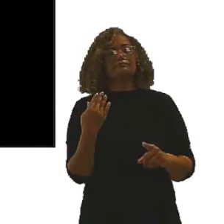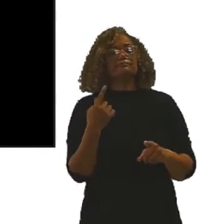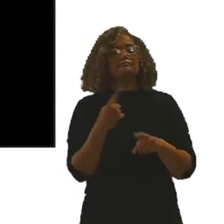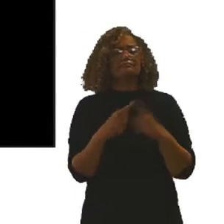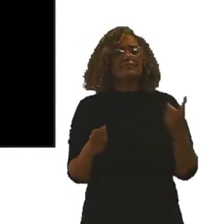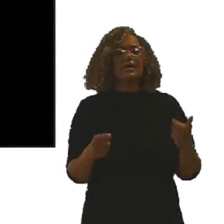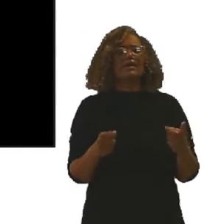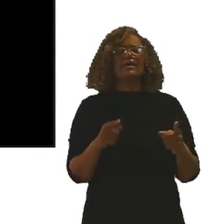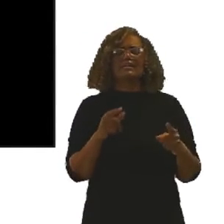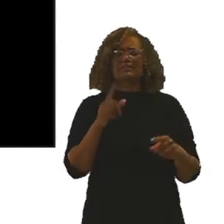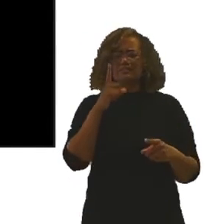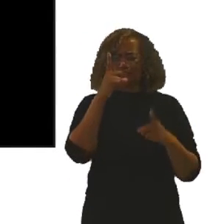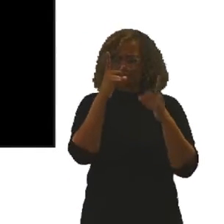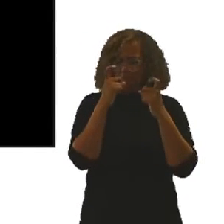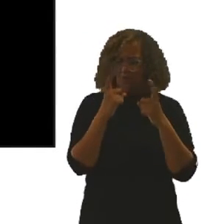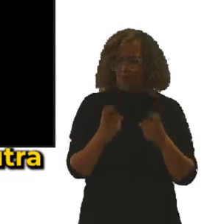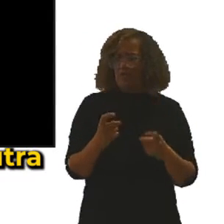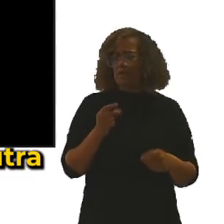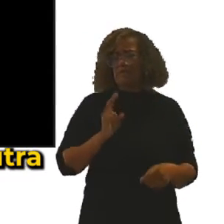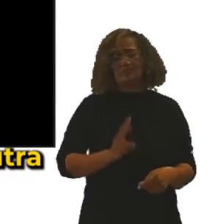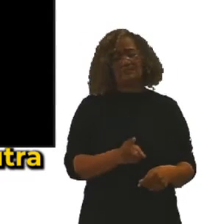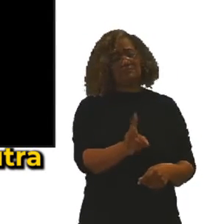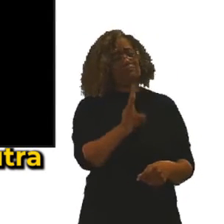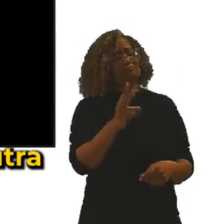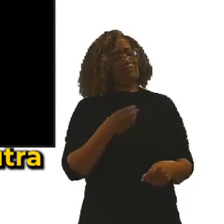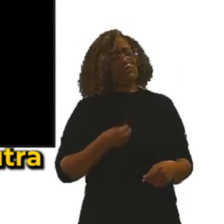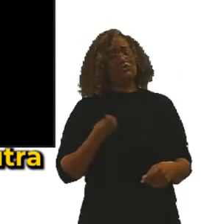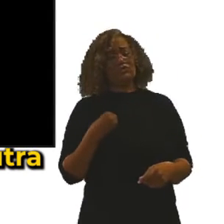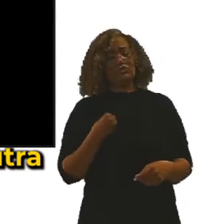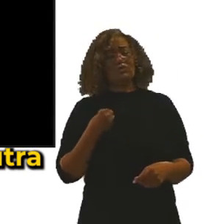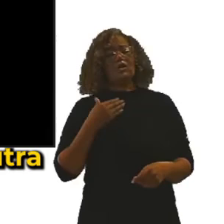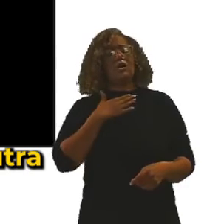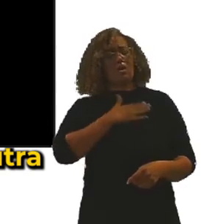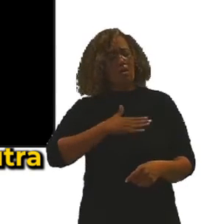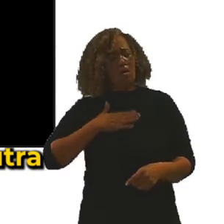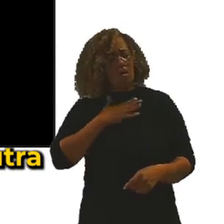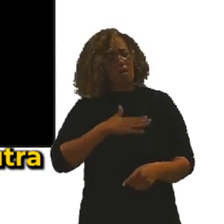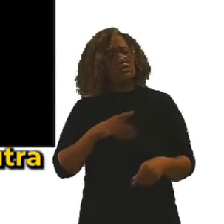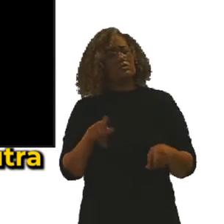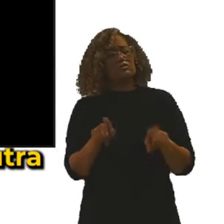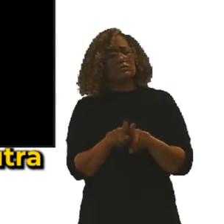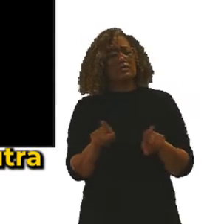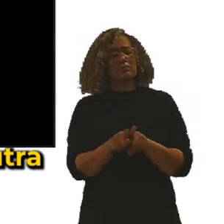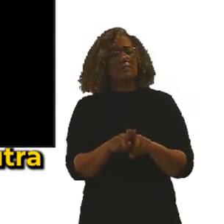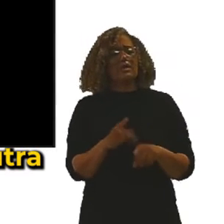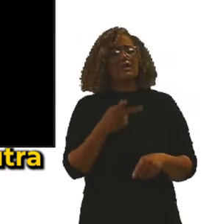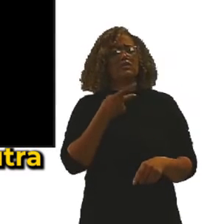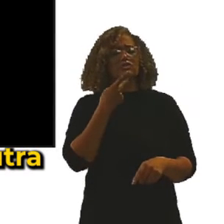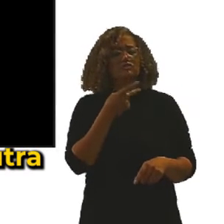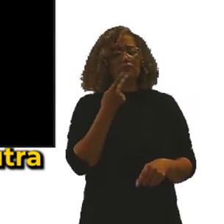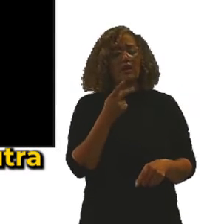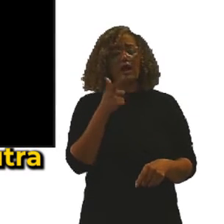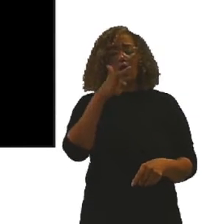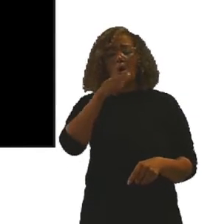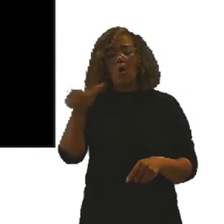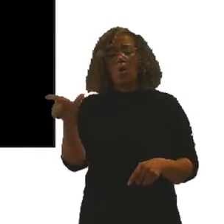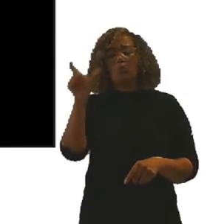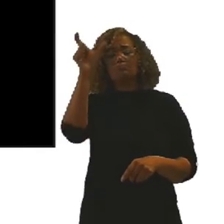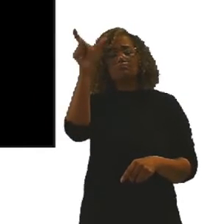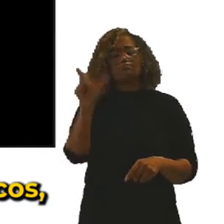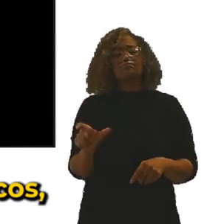esta violência se faz presente. Gosto também de me valer muito de outra epistemóloga, que é a Alda